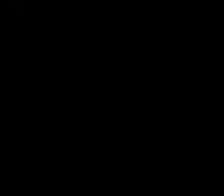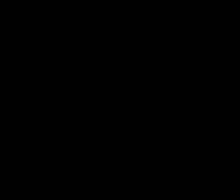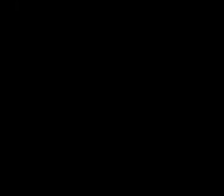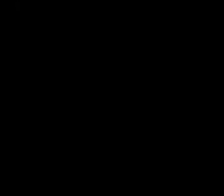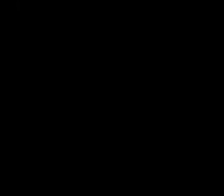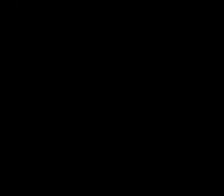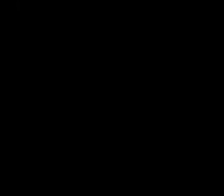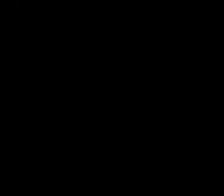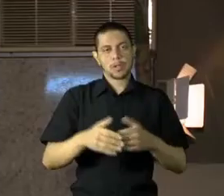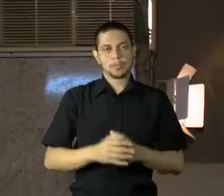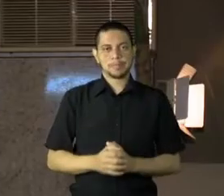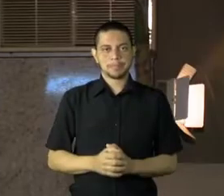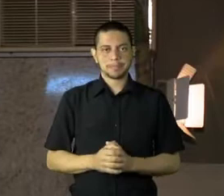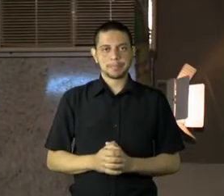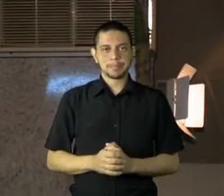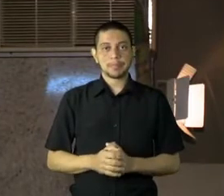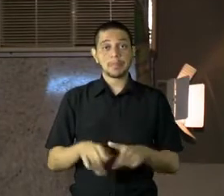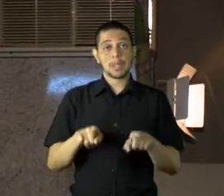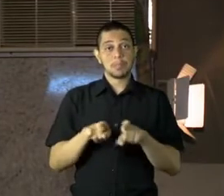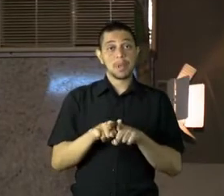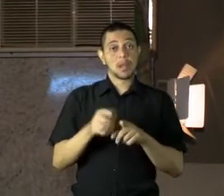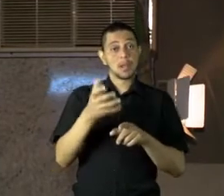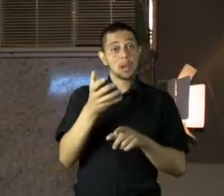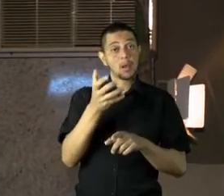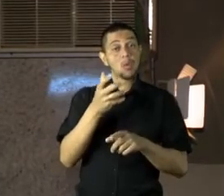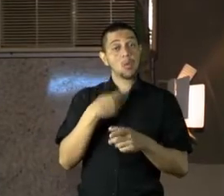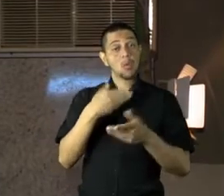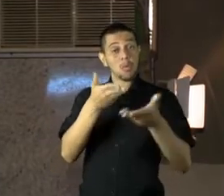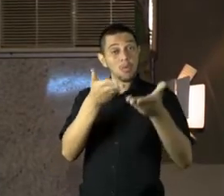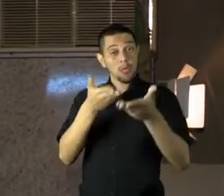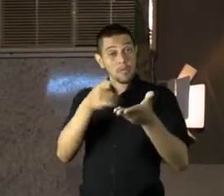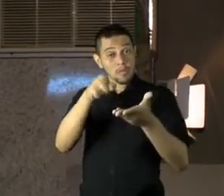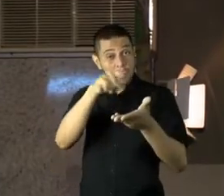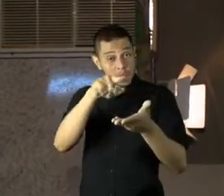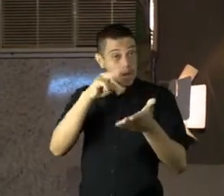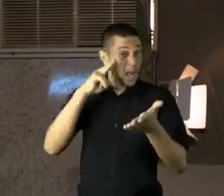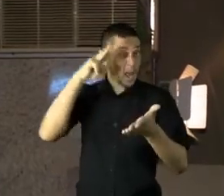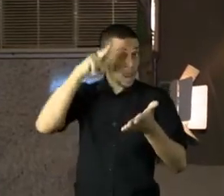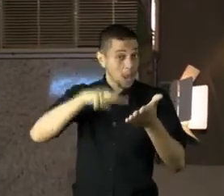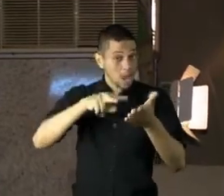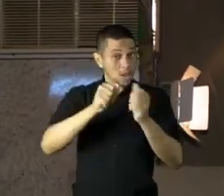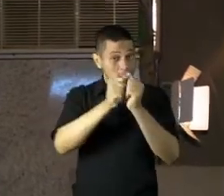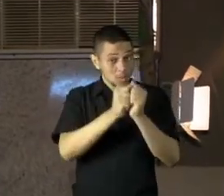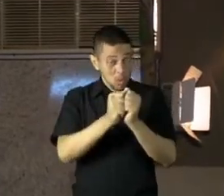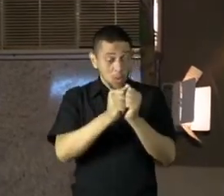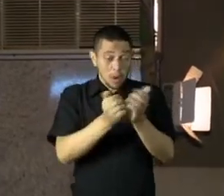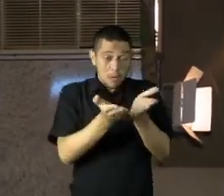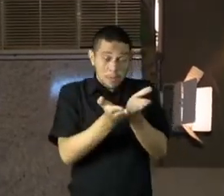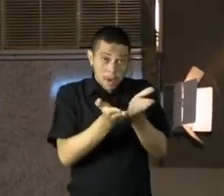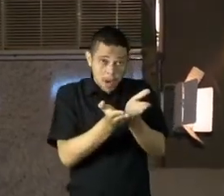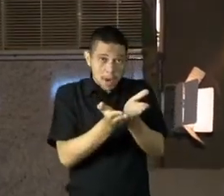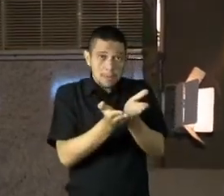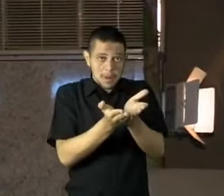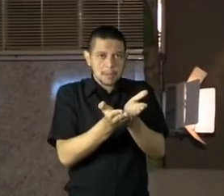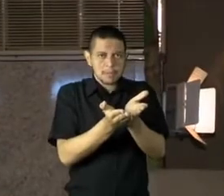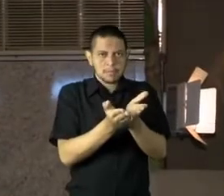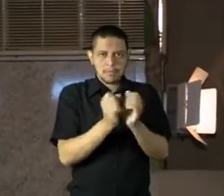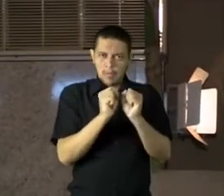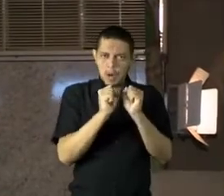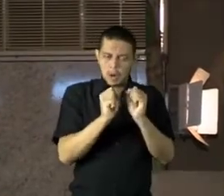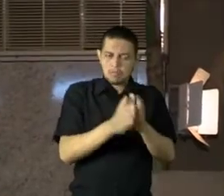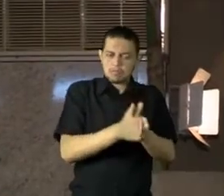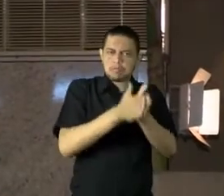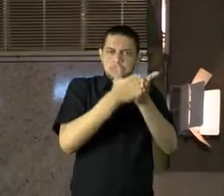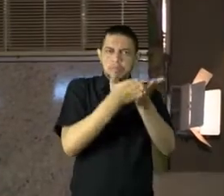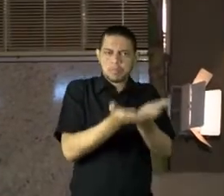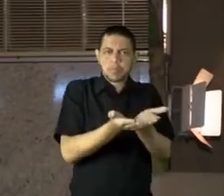E aí Eu quero convidar você para acompanhar comigo então o texto desta noite já abre a sua